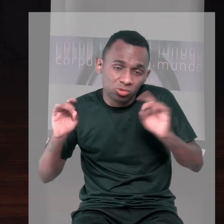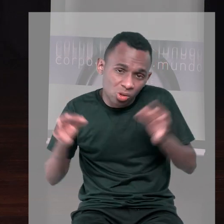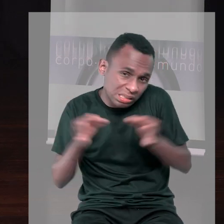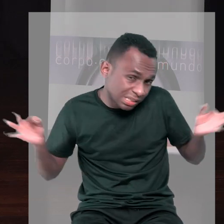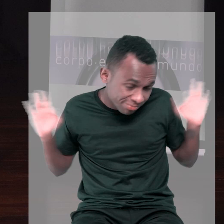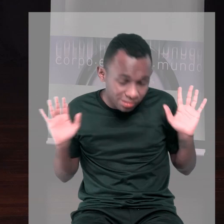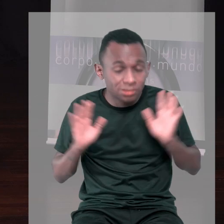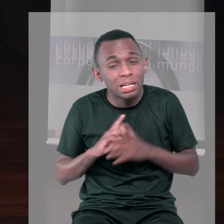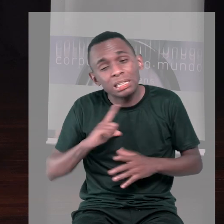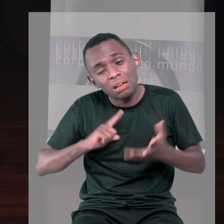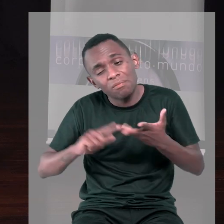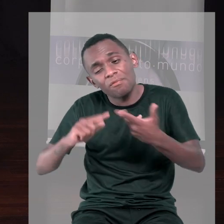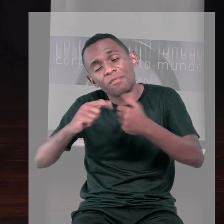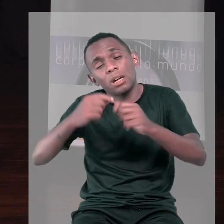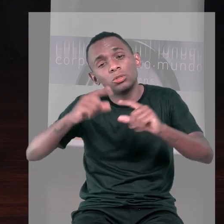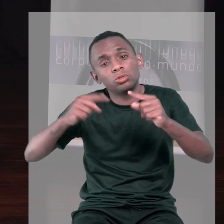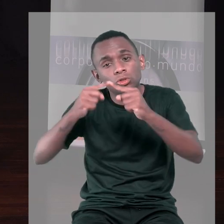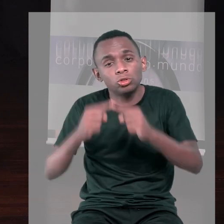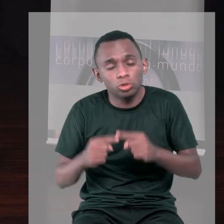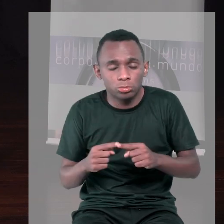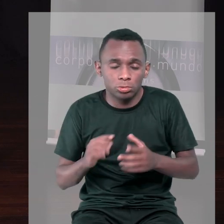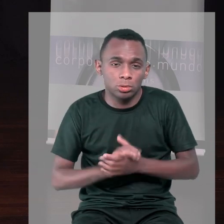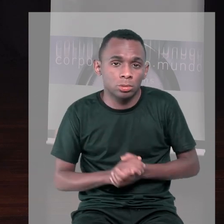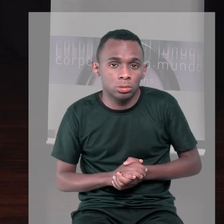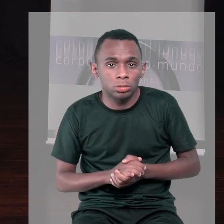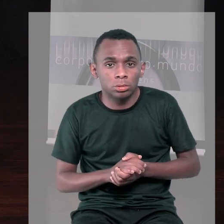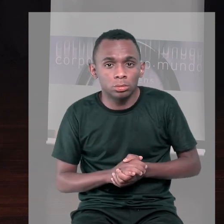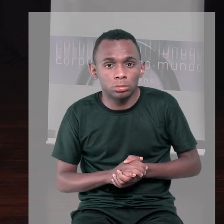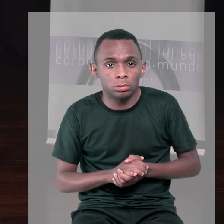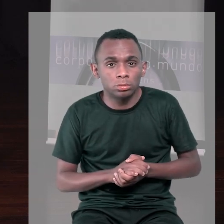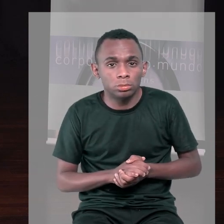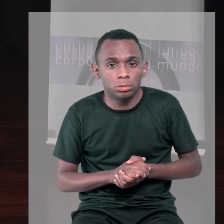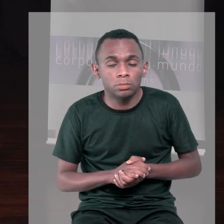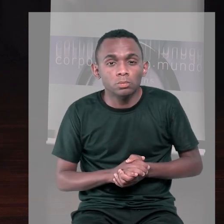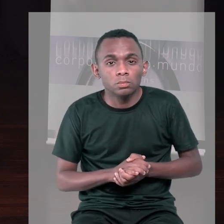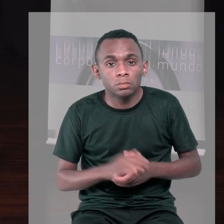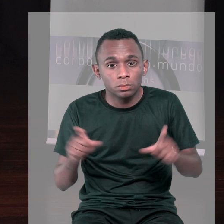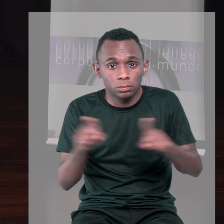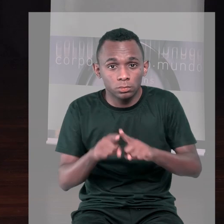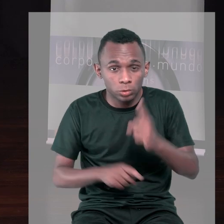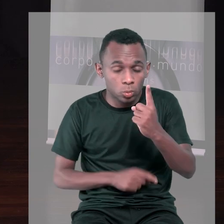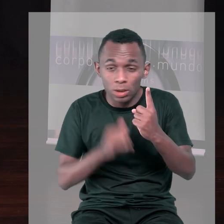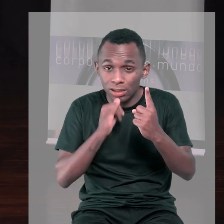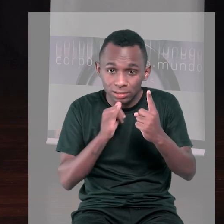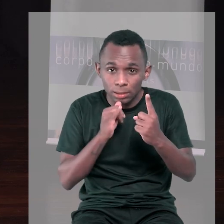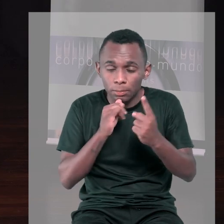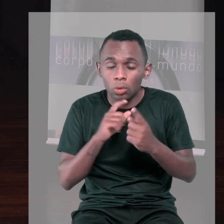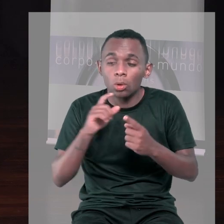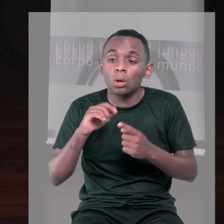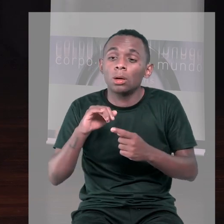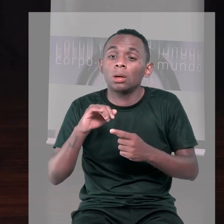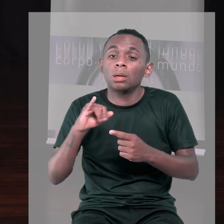totalizante. A ideologia, poderíamos dizer com ela, satura o mundo de